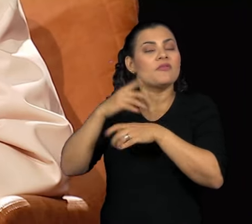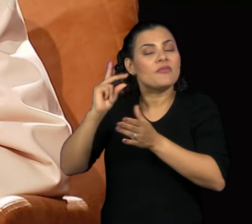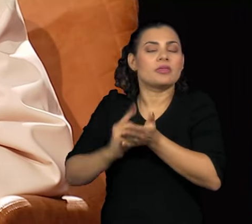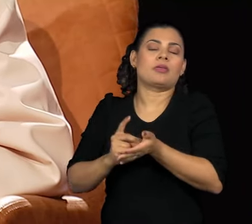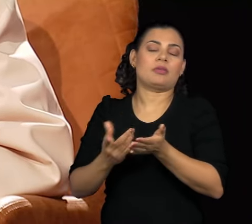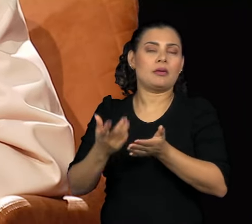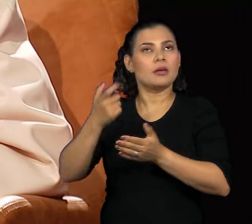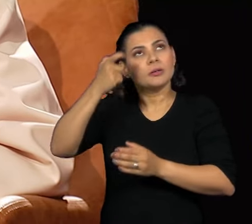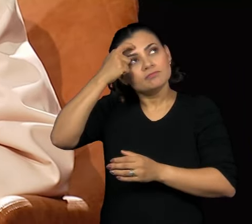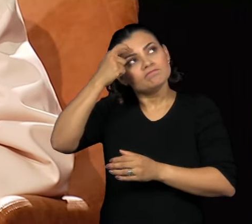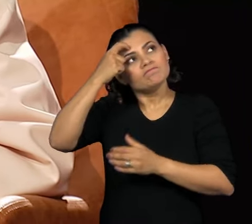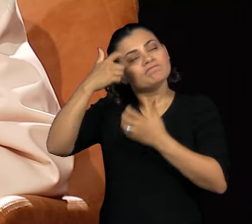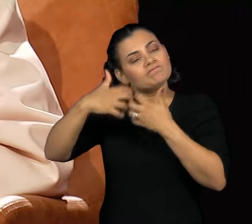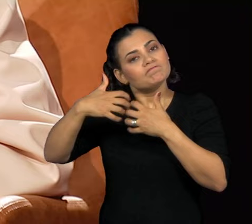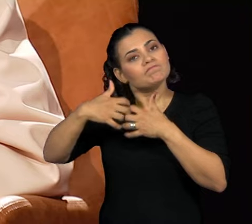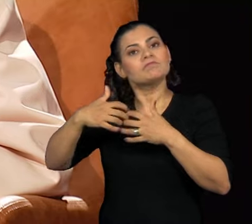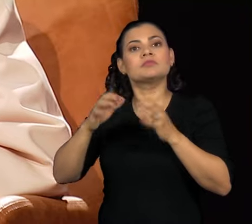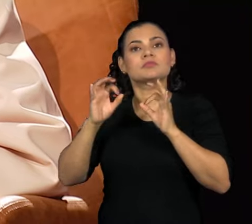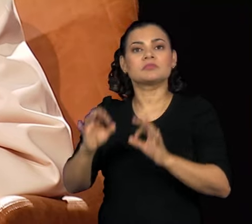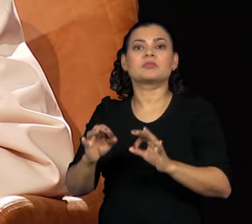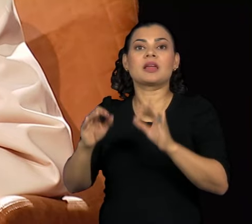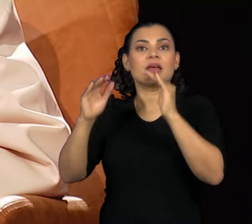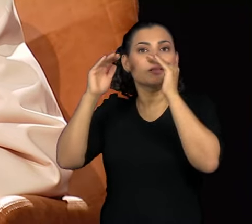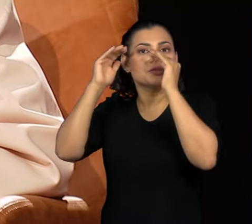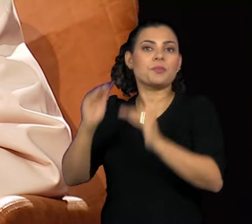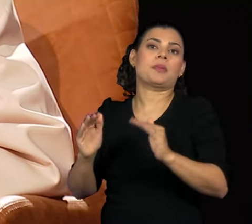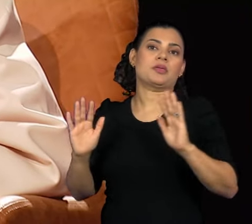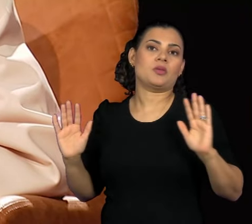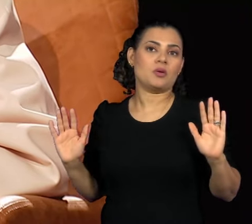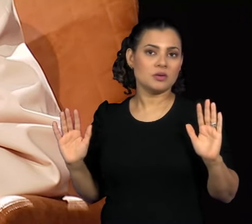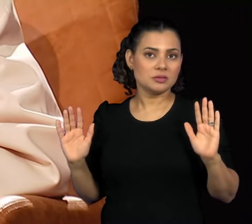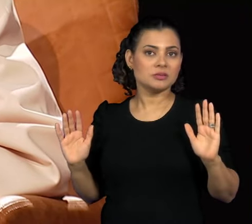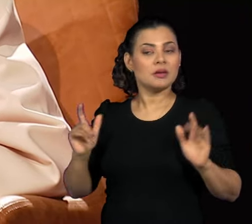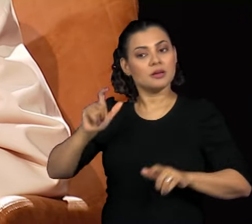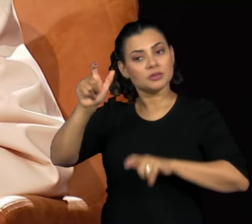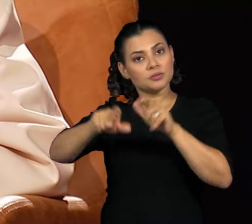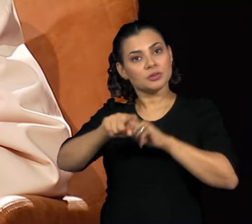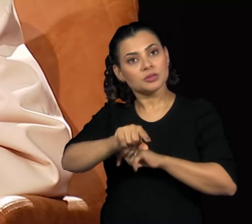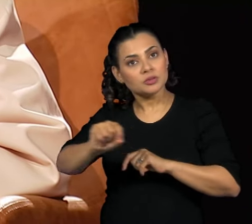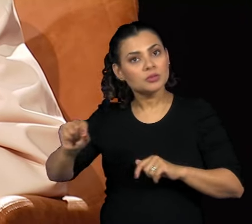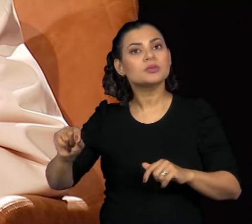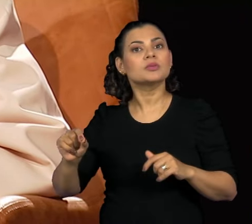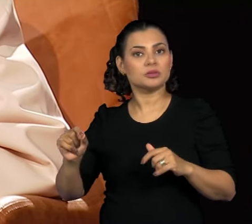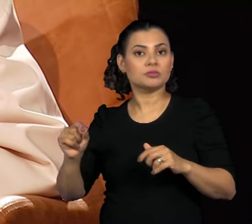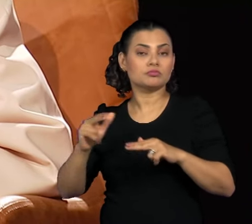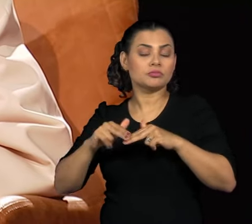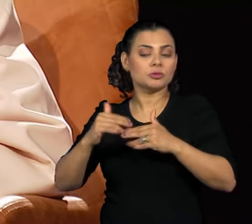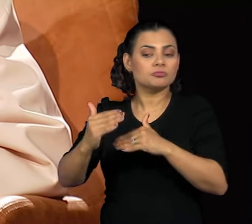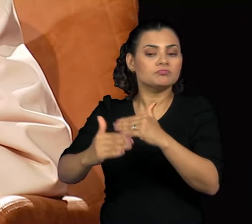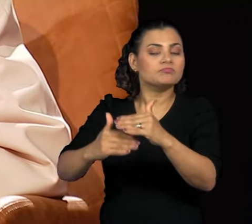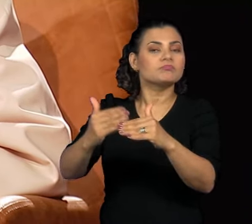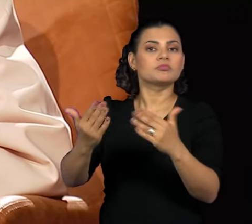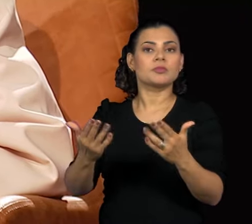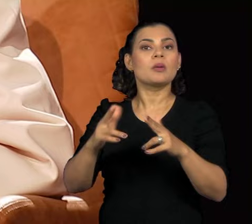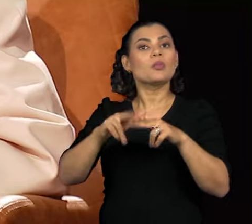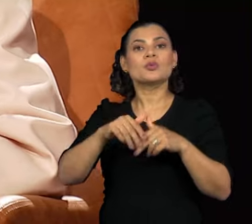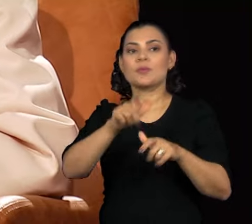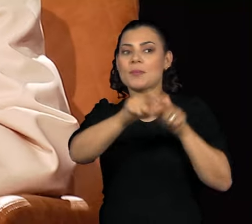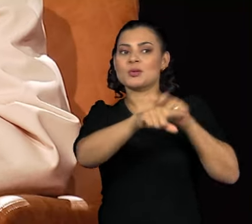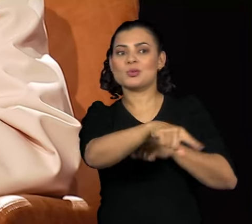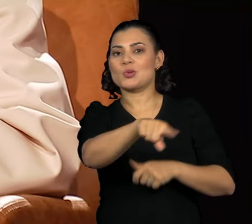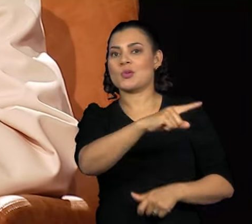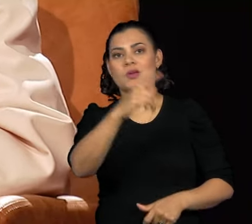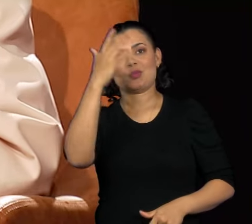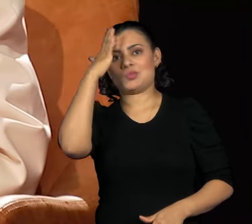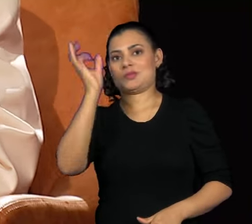de forma absolutamente respeitosa, sabe, às pessoas. Eu respeito muito todo mundo. Por isso que ninguém entende como é que a gente